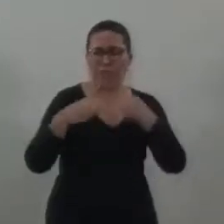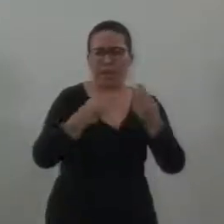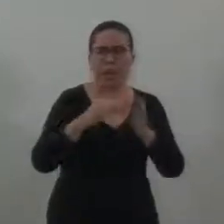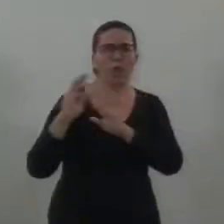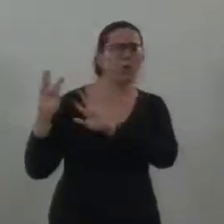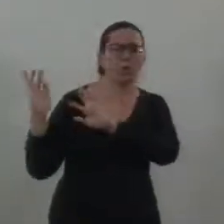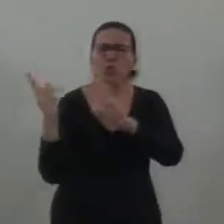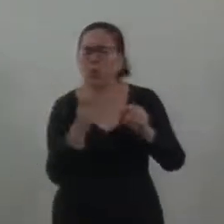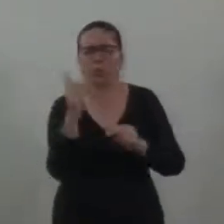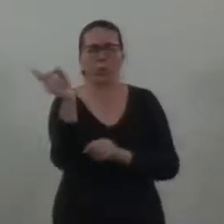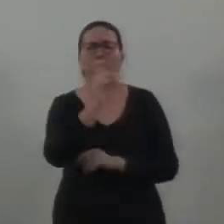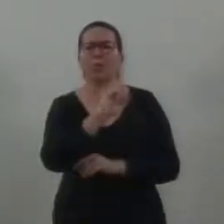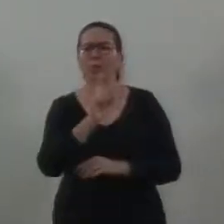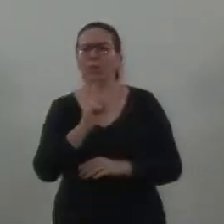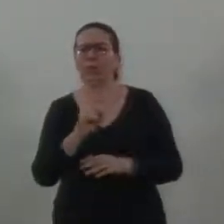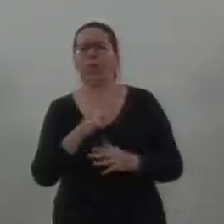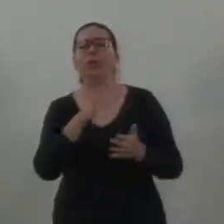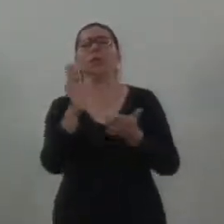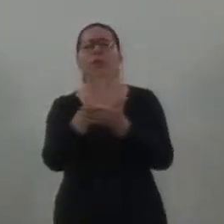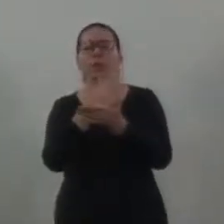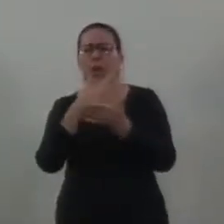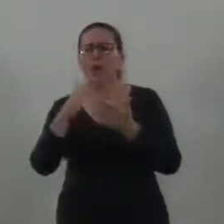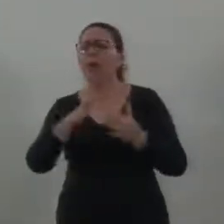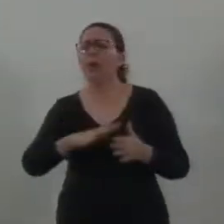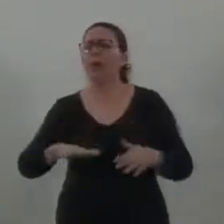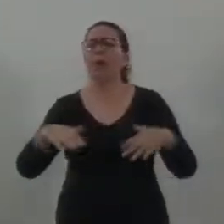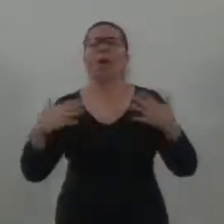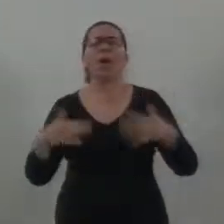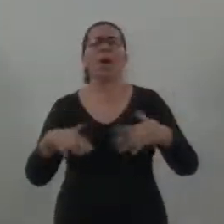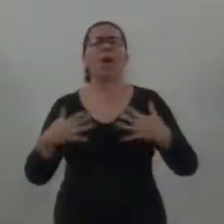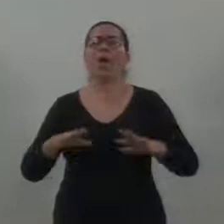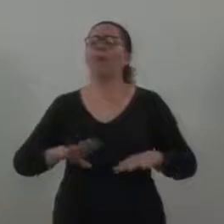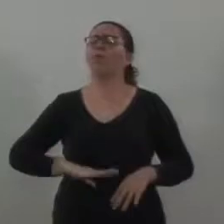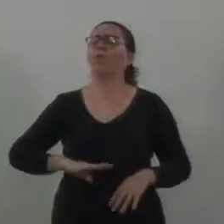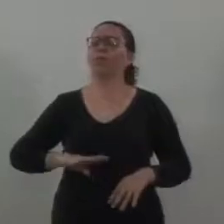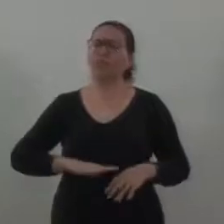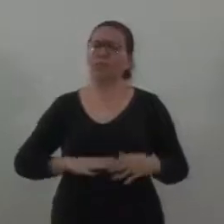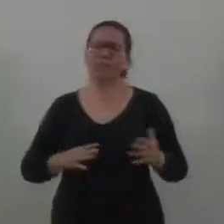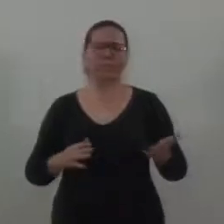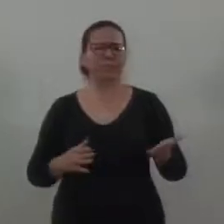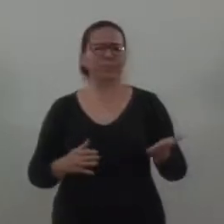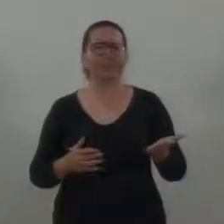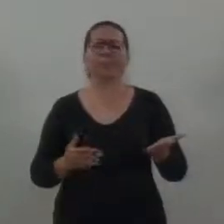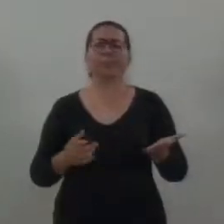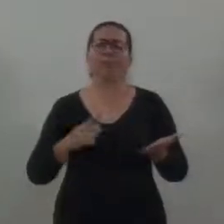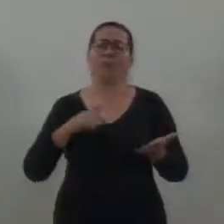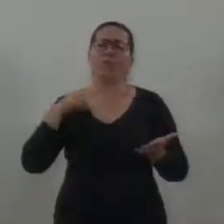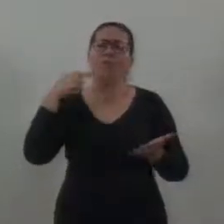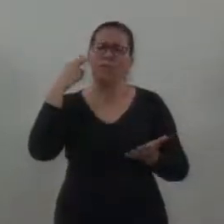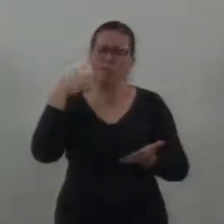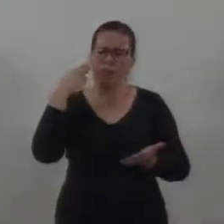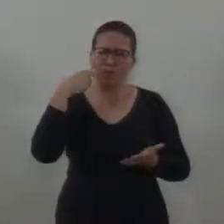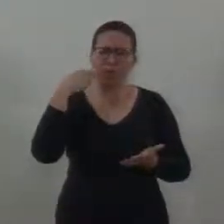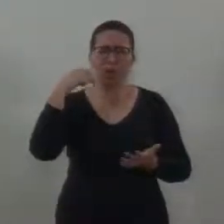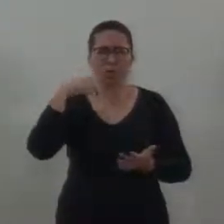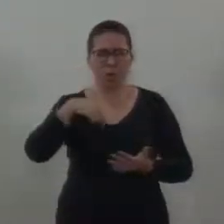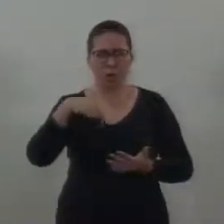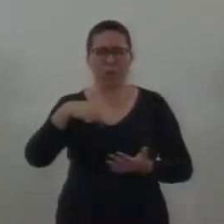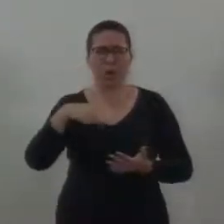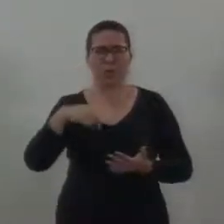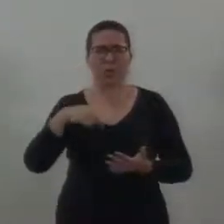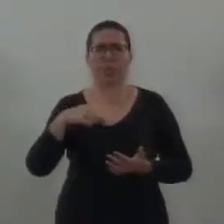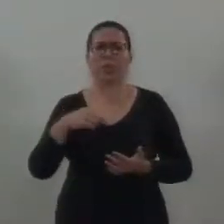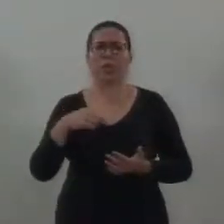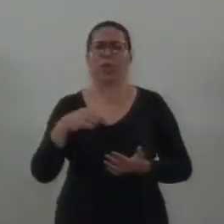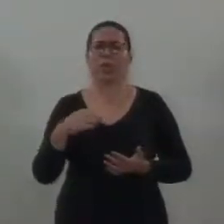as crianças, e um monte de criança precisando, não tendo acesso, é uma coisa muito ruim. E os vereadores, aqui inclusive